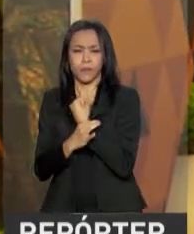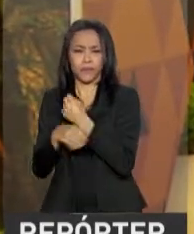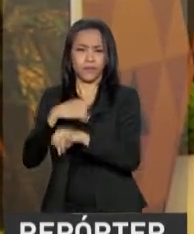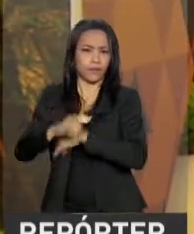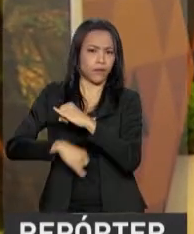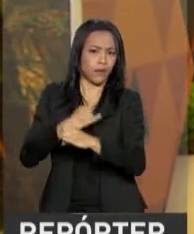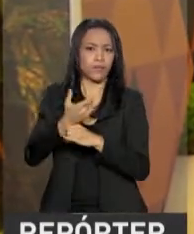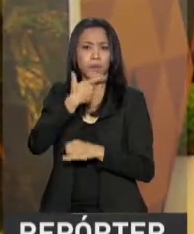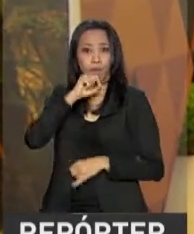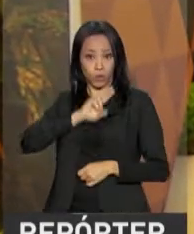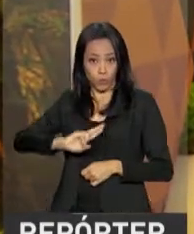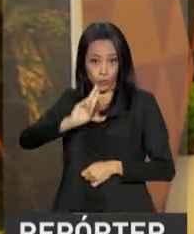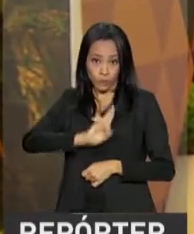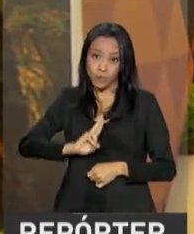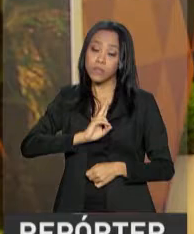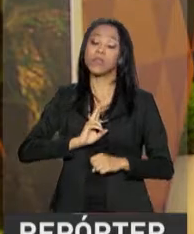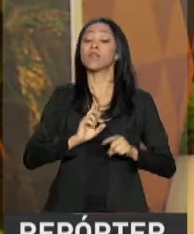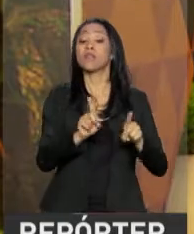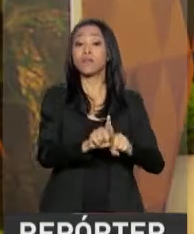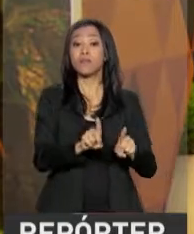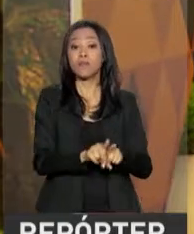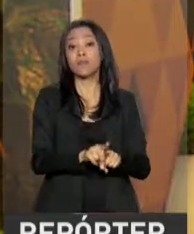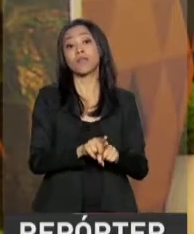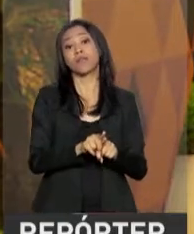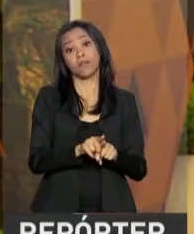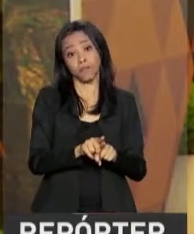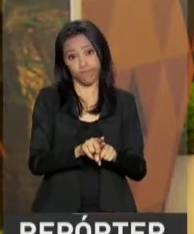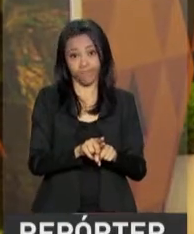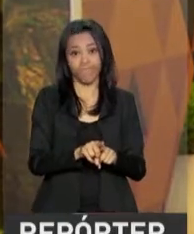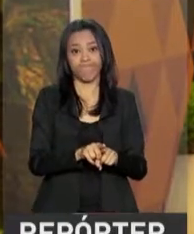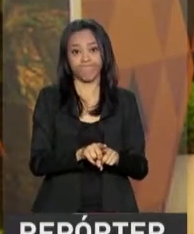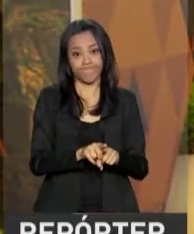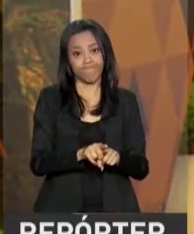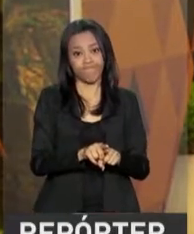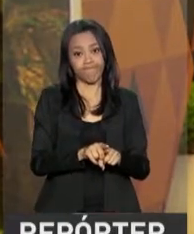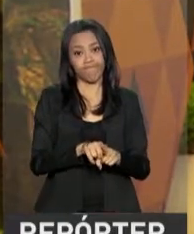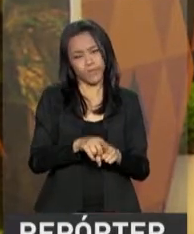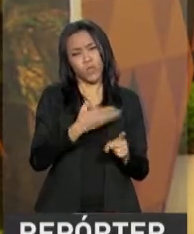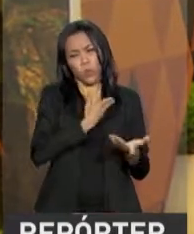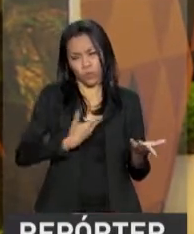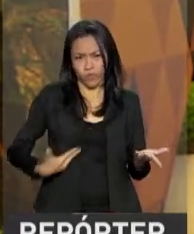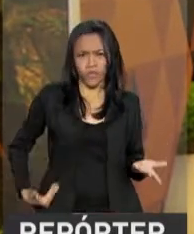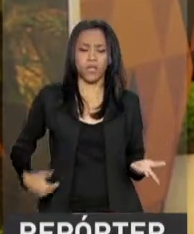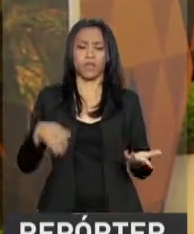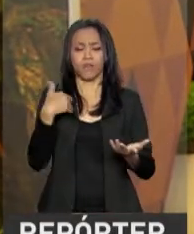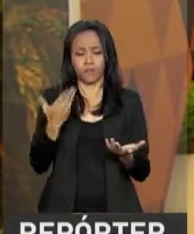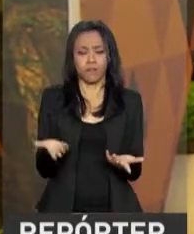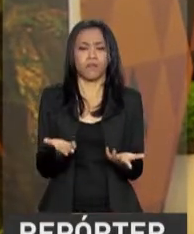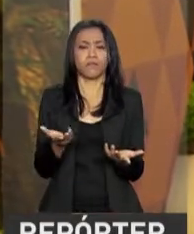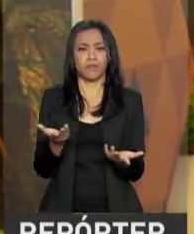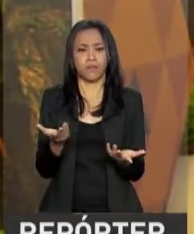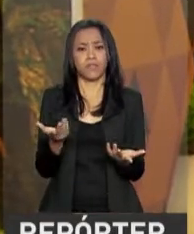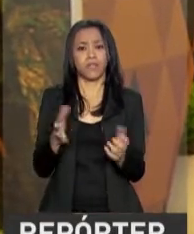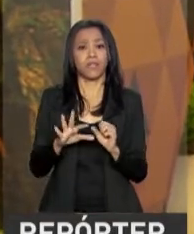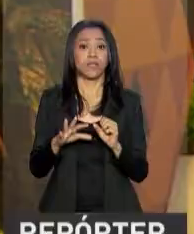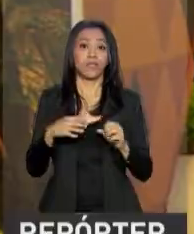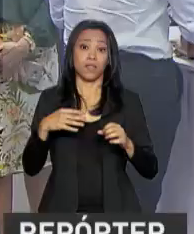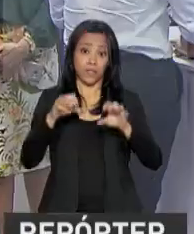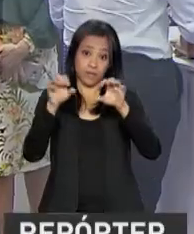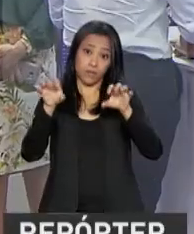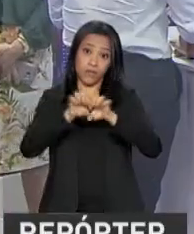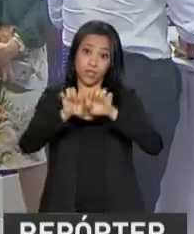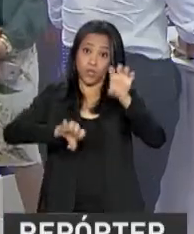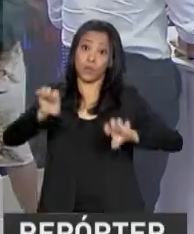usuário quanto da bile e governo nem a nível governamental também das da estrutura de governo